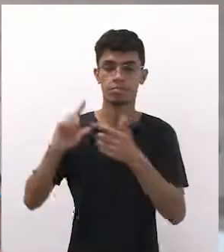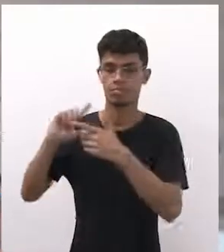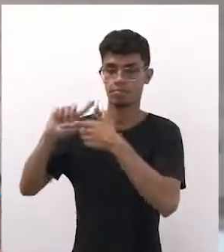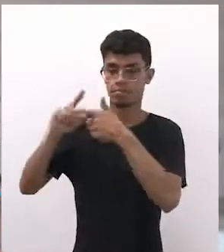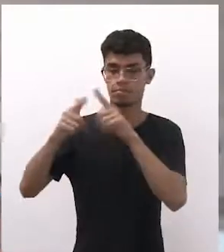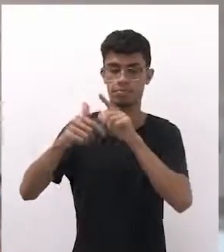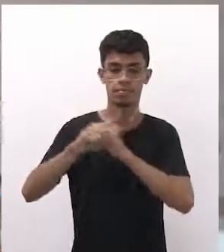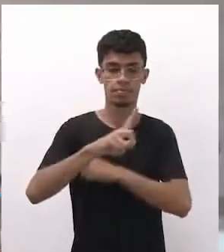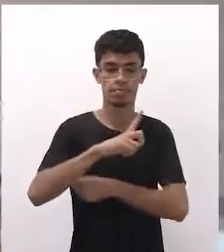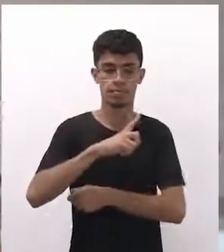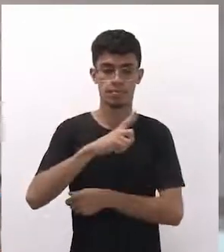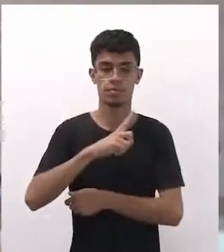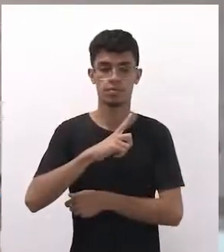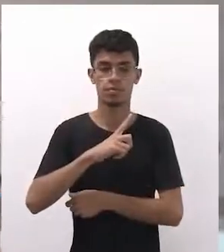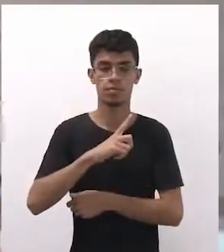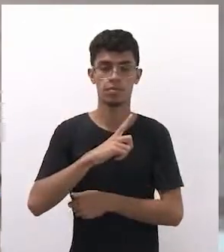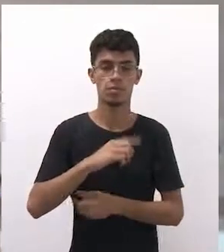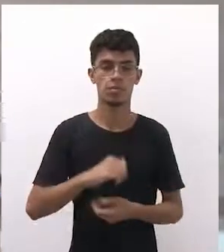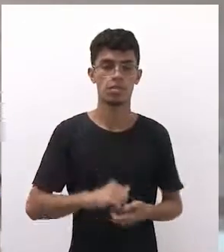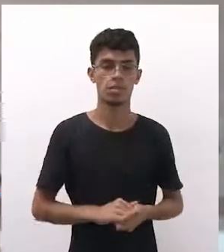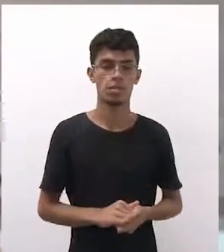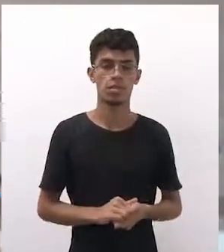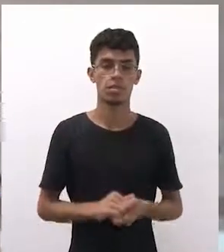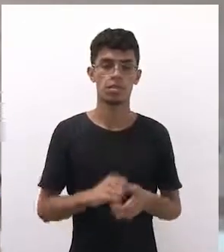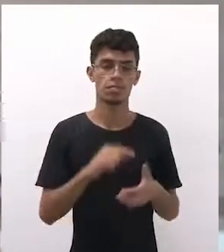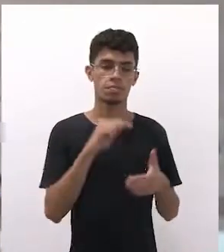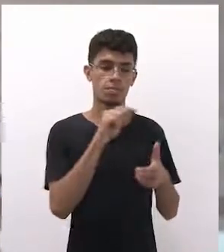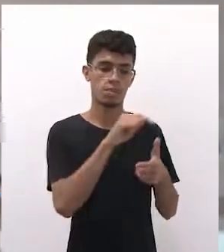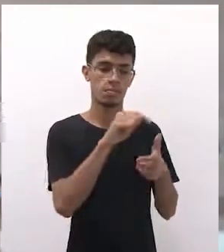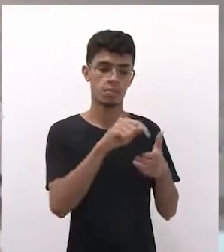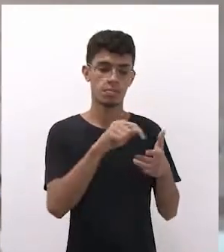gente tem muitas coisas a resolver